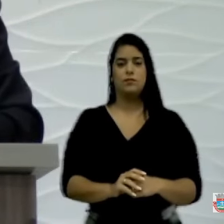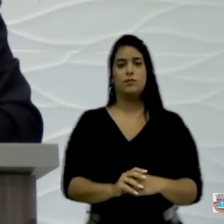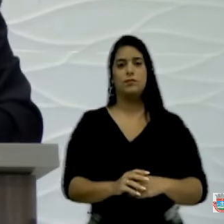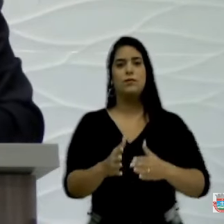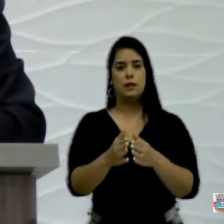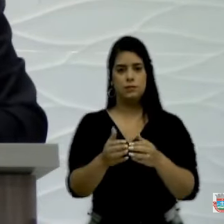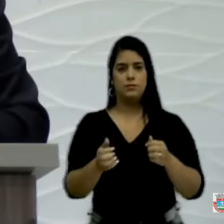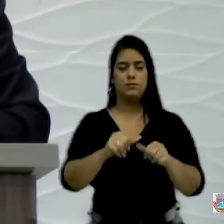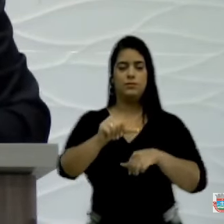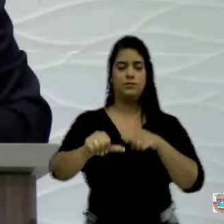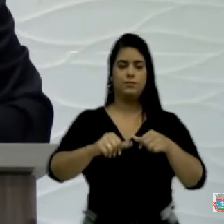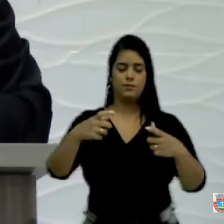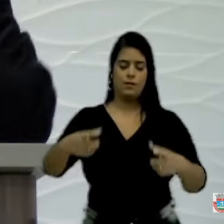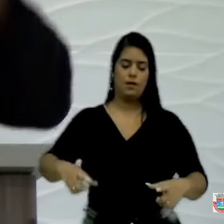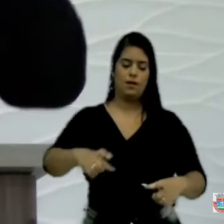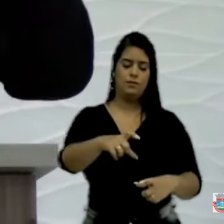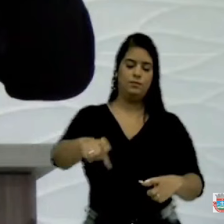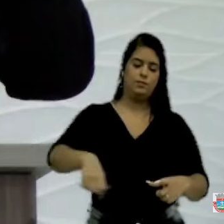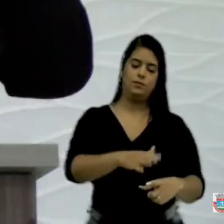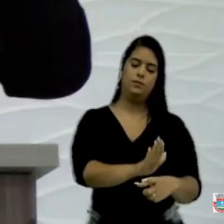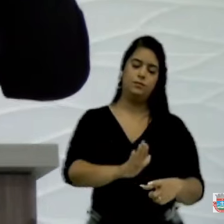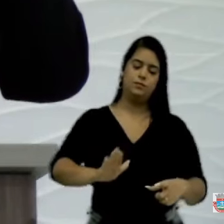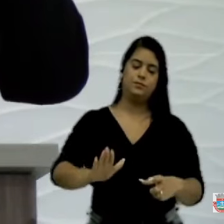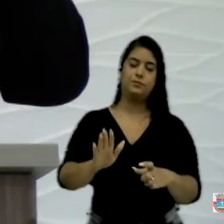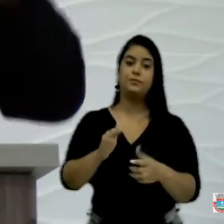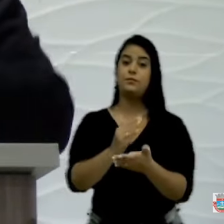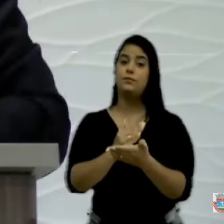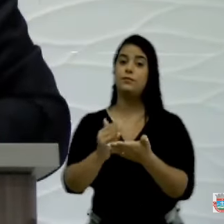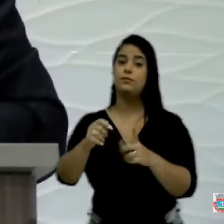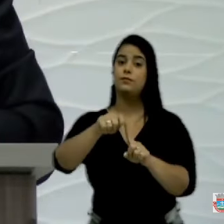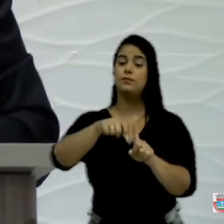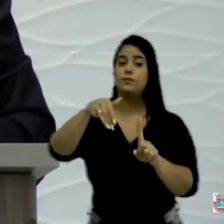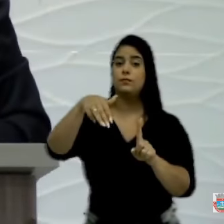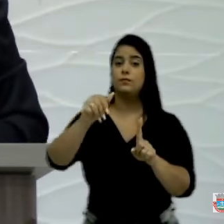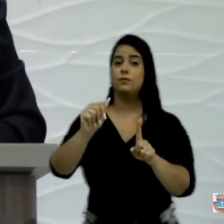Pediram para o tapa-buraco. Começou em maio.